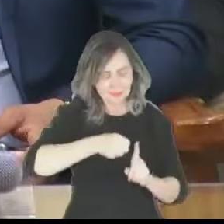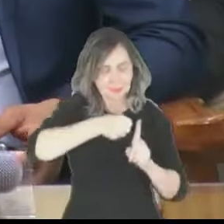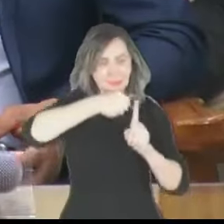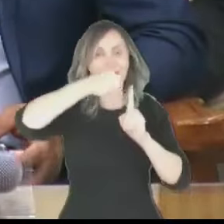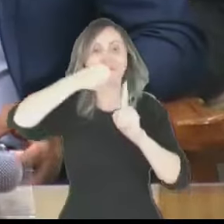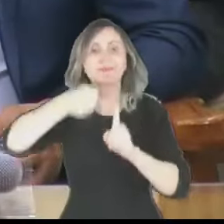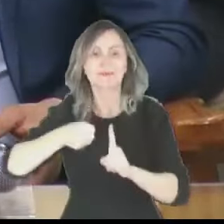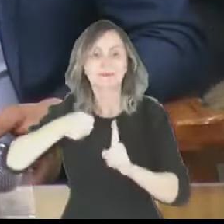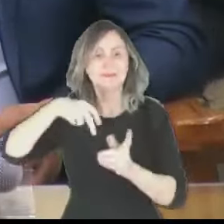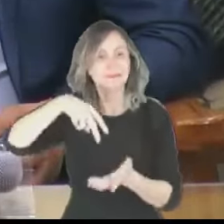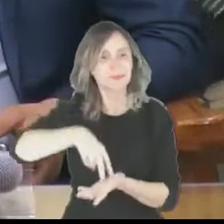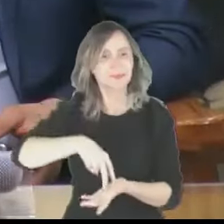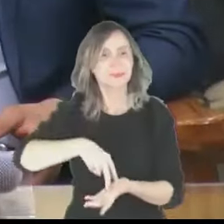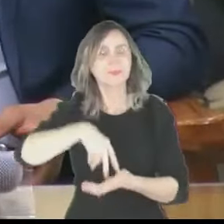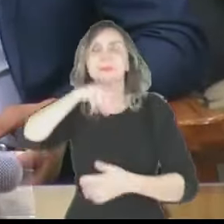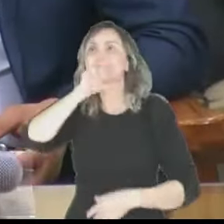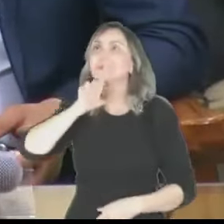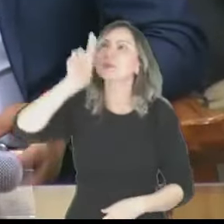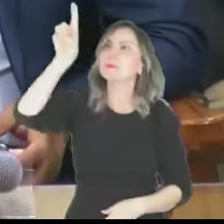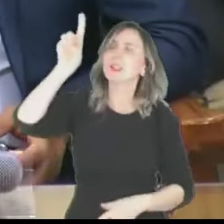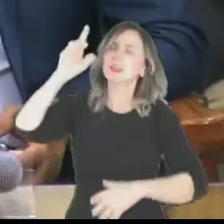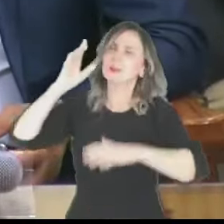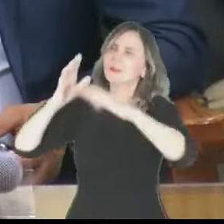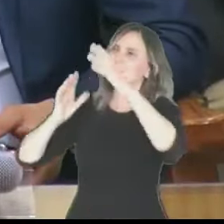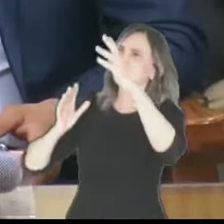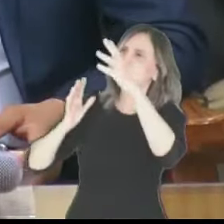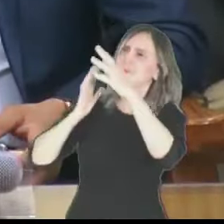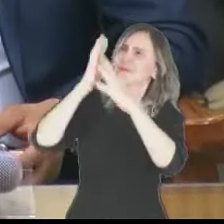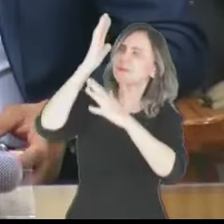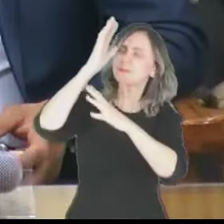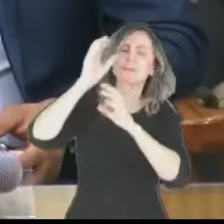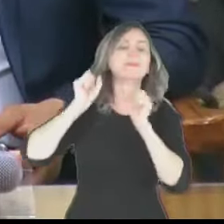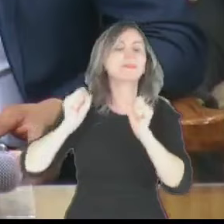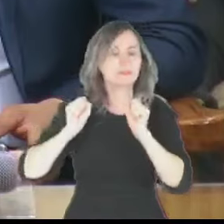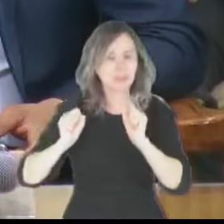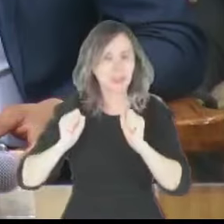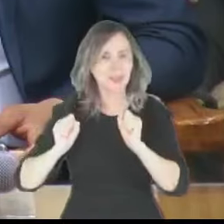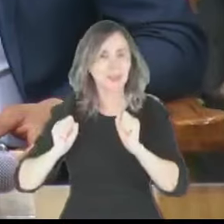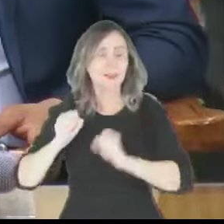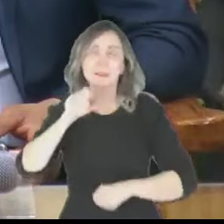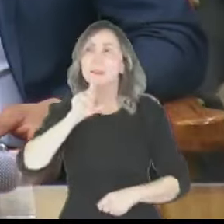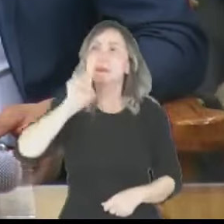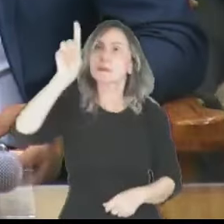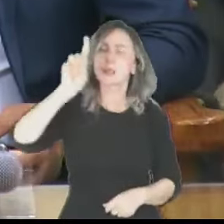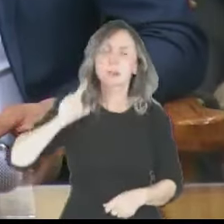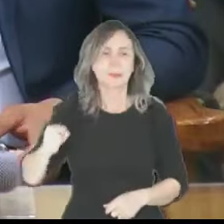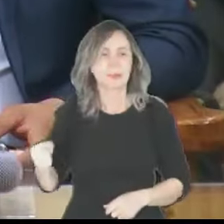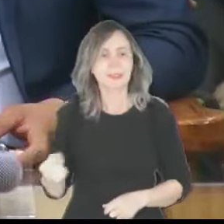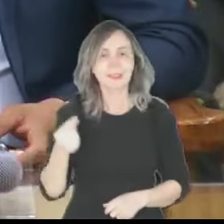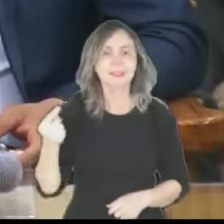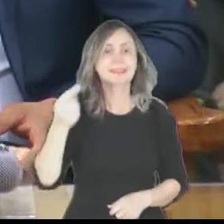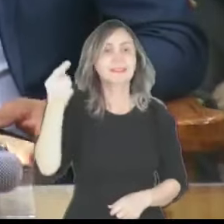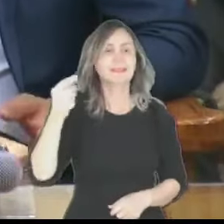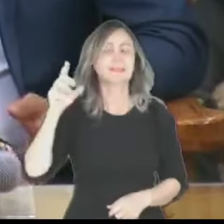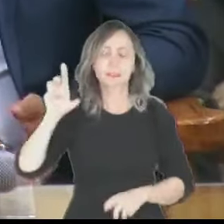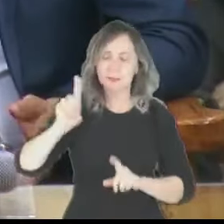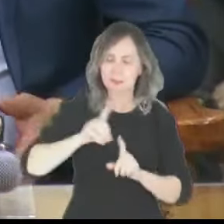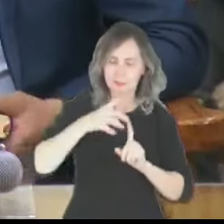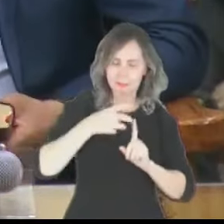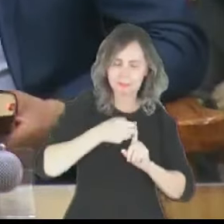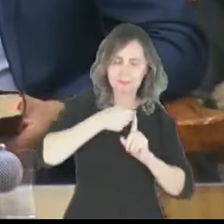Somente um Deus infinito, pode nos alcançar. E somente um Deus eterno, pode nos levar para a eternidade.